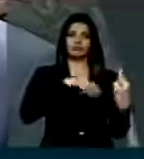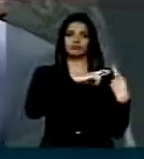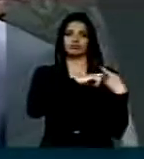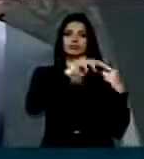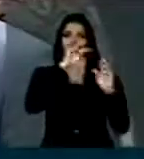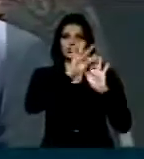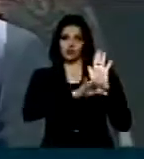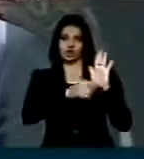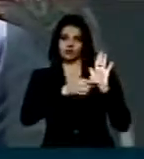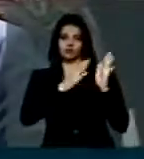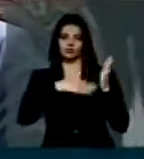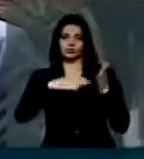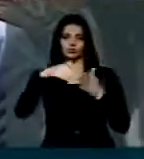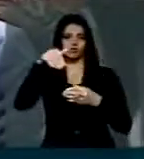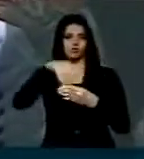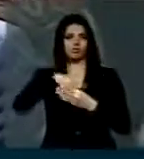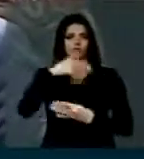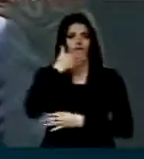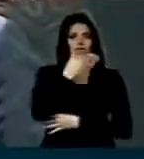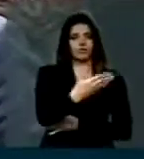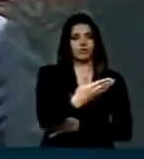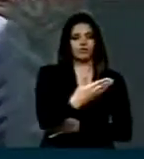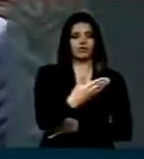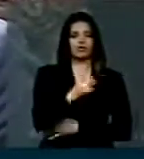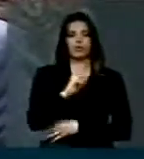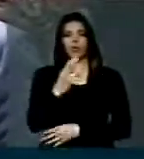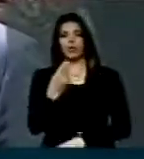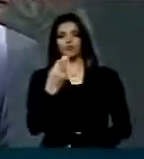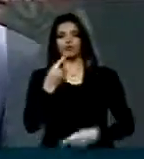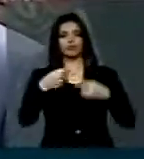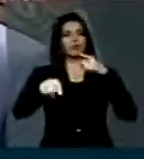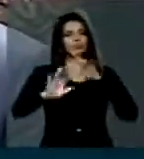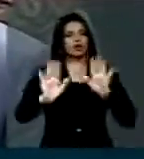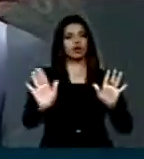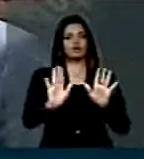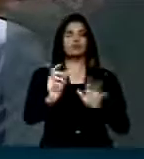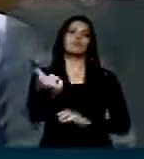mérito, né, o seu voto favorável ou contrário. De